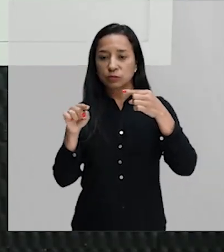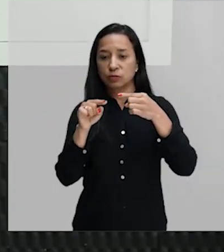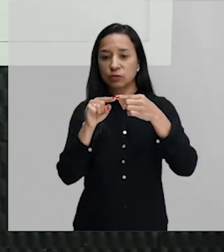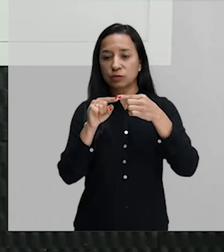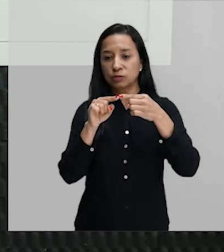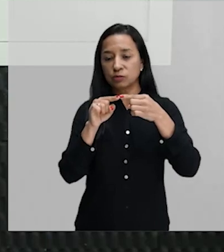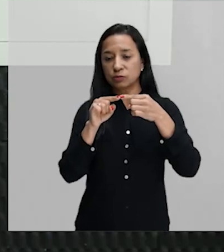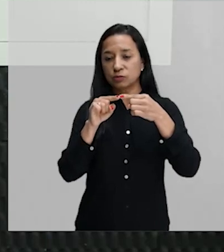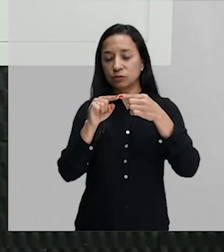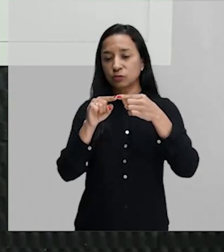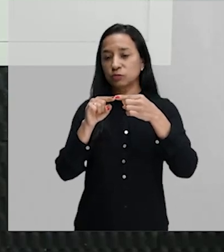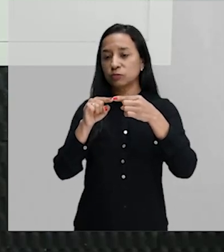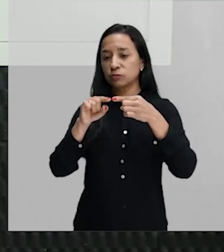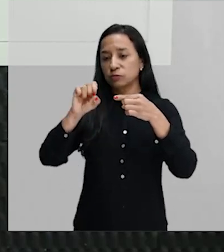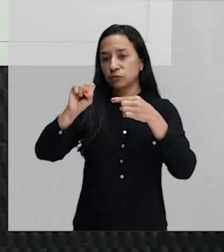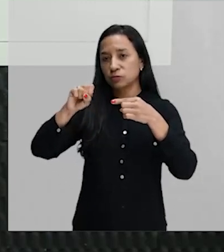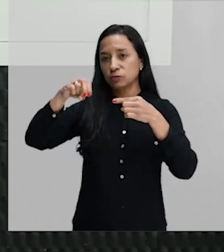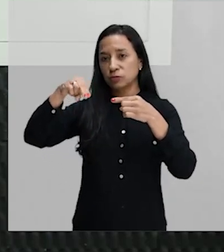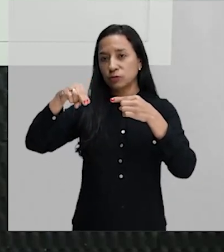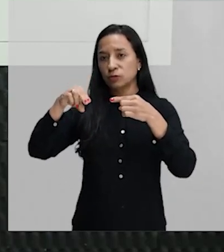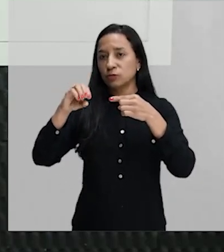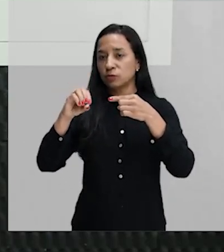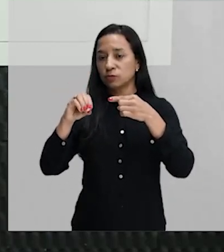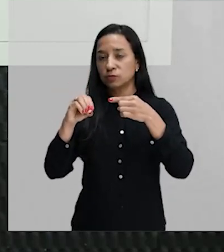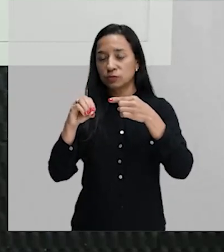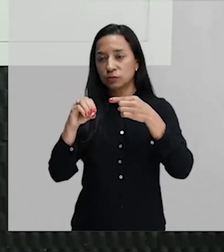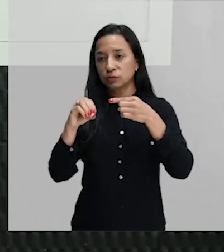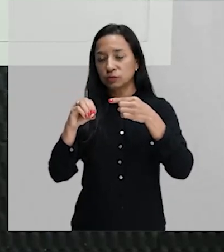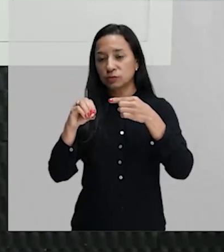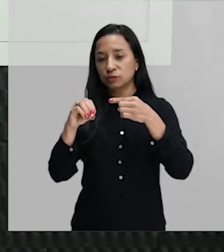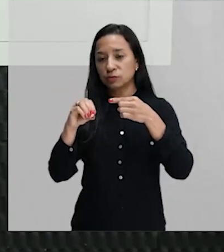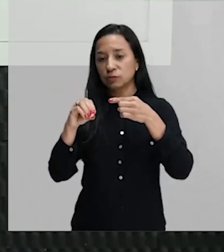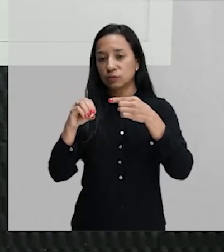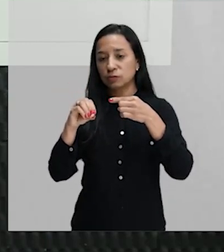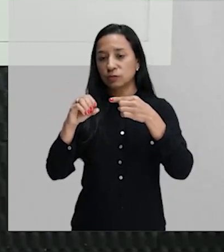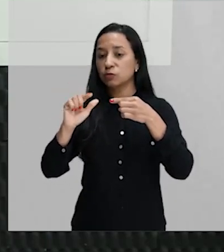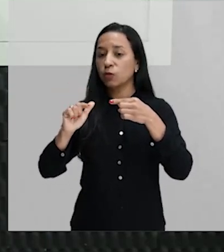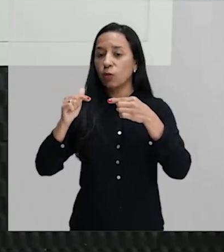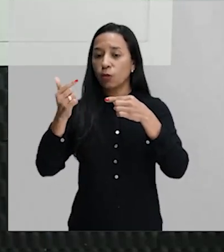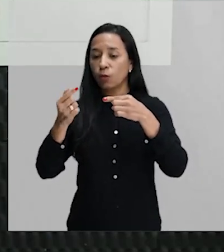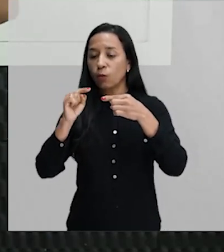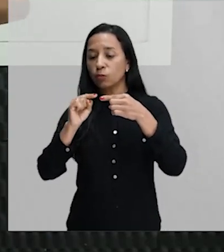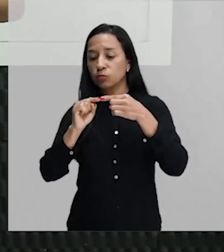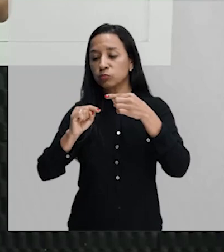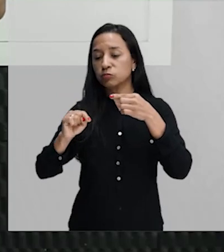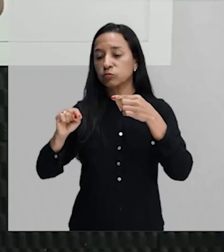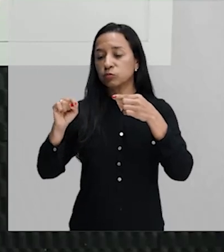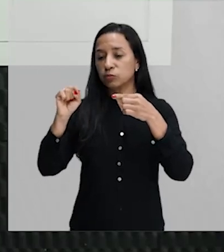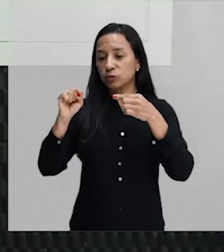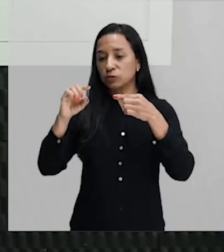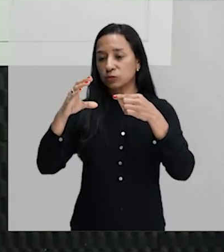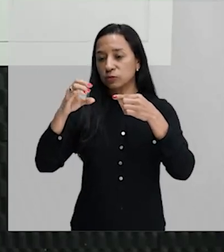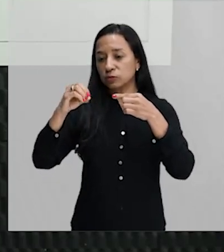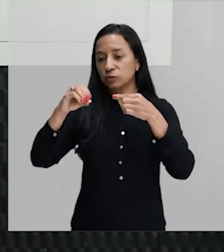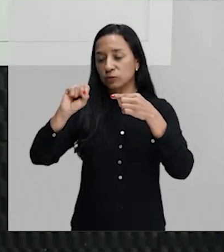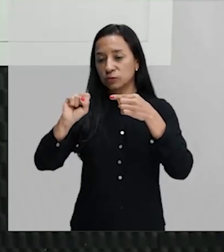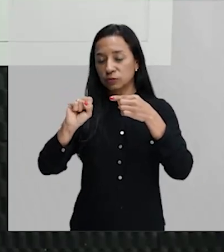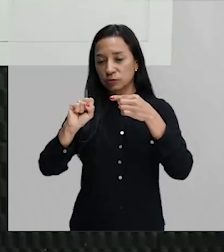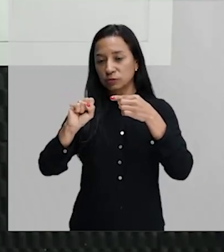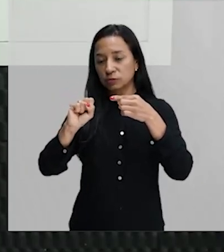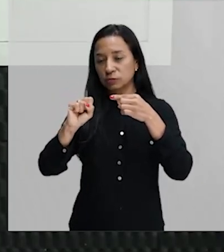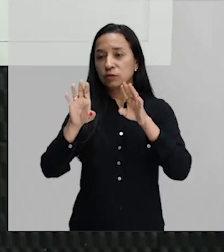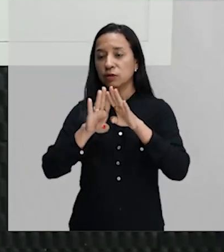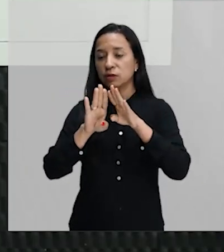dos senos. Né? Esse eixo aqui é o eixo dos cossenos. Tá? Vimos que esse